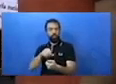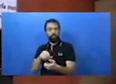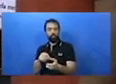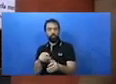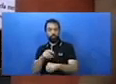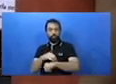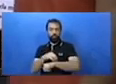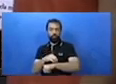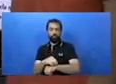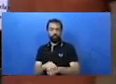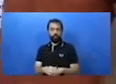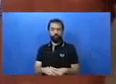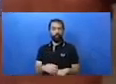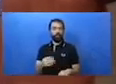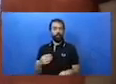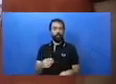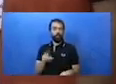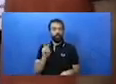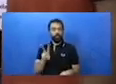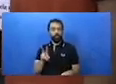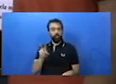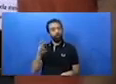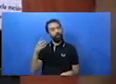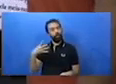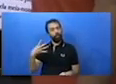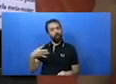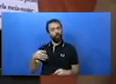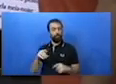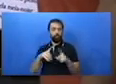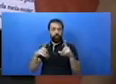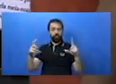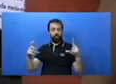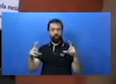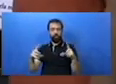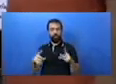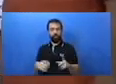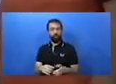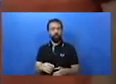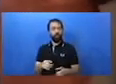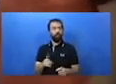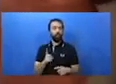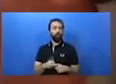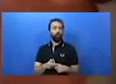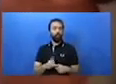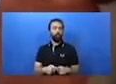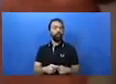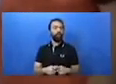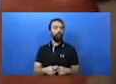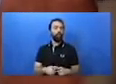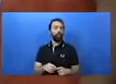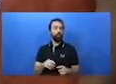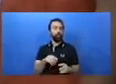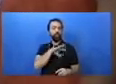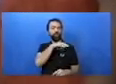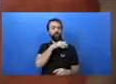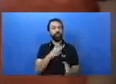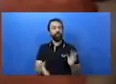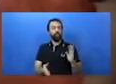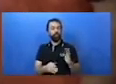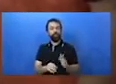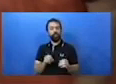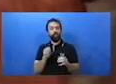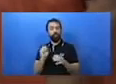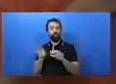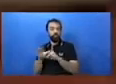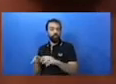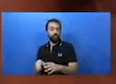do gambá? Os bichos correram do gambá por causa de sua fama de mal cheiroso. Quando fala destampou,